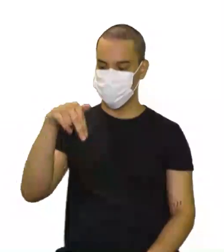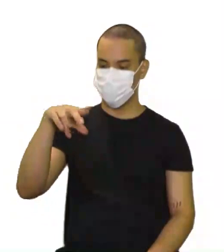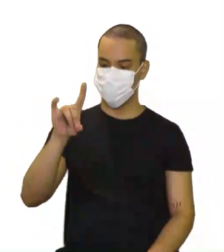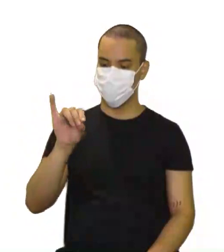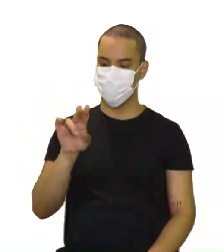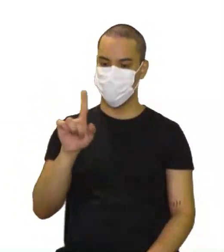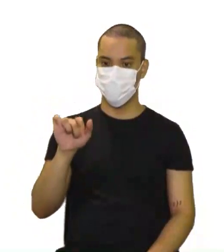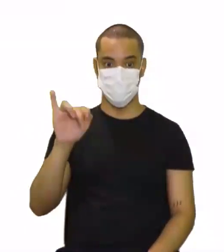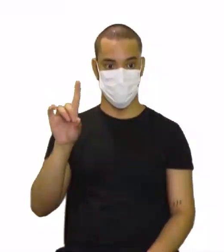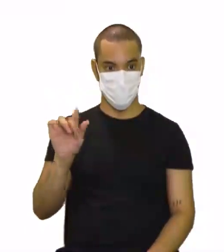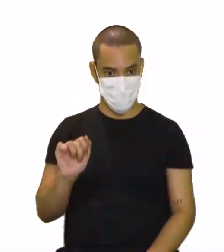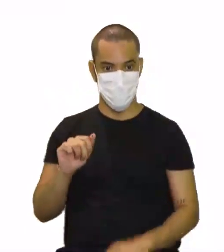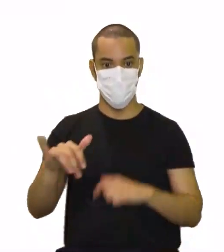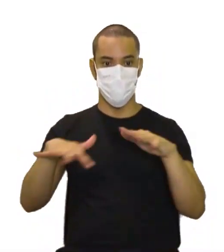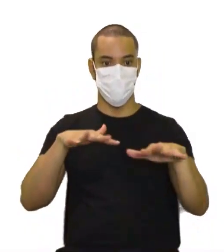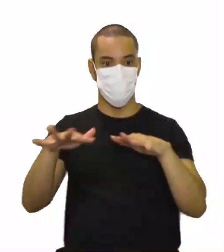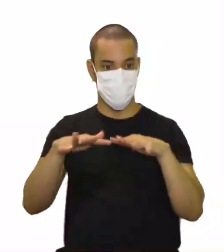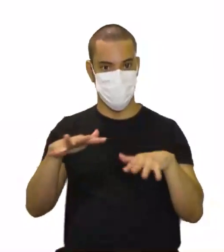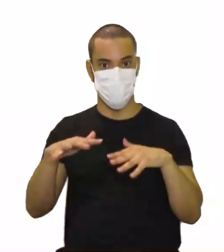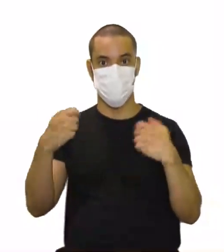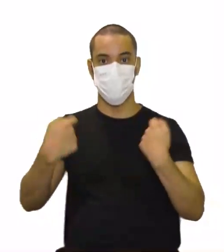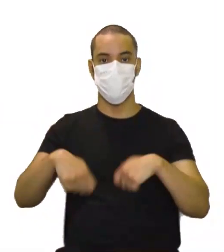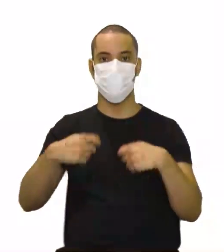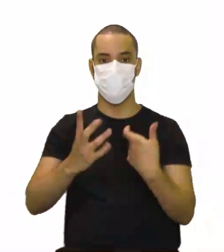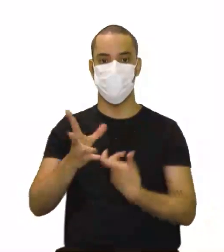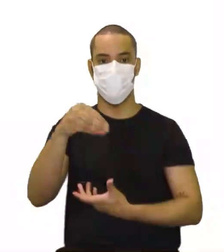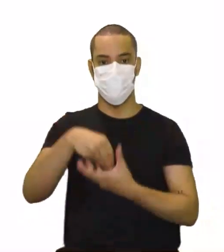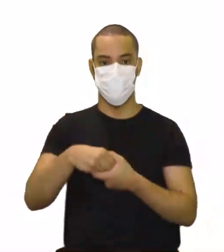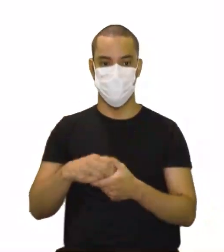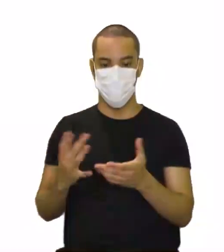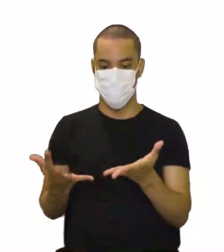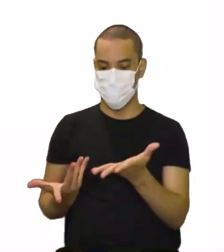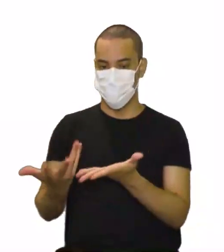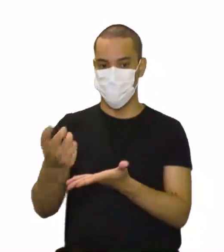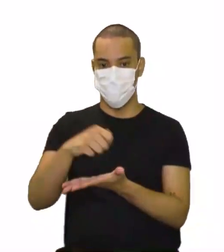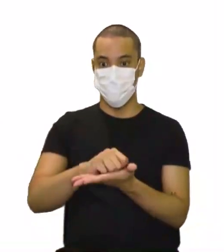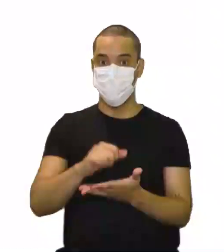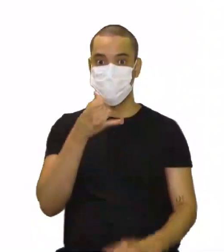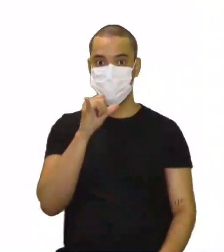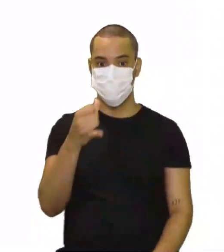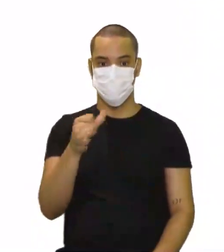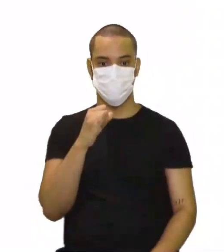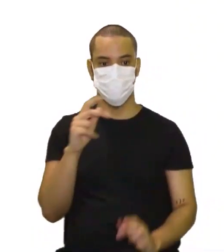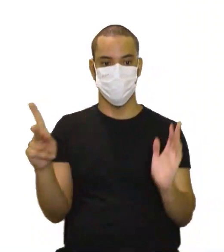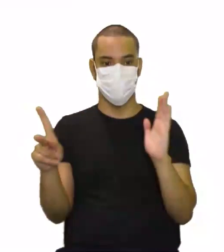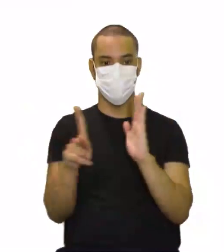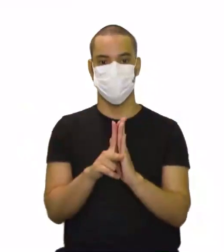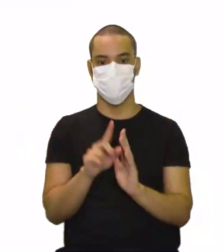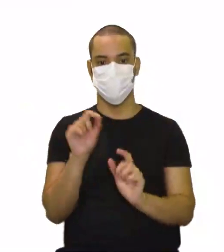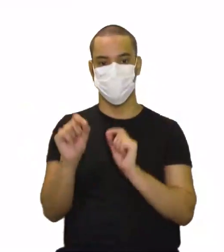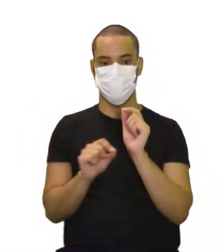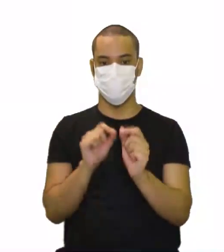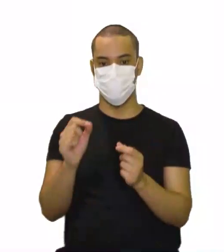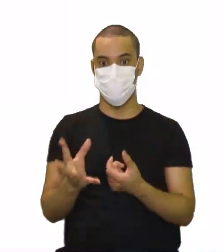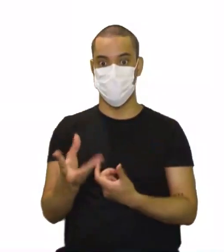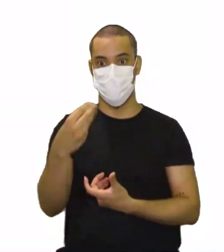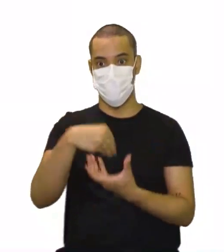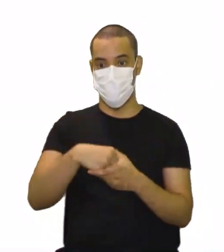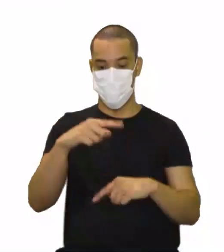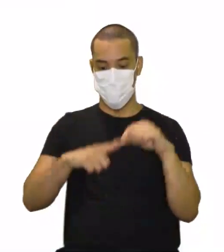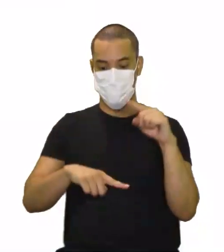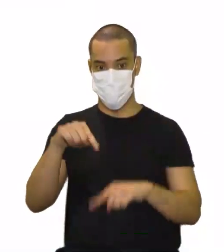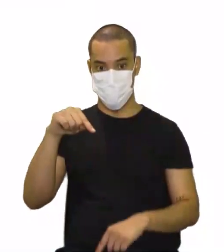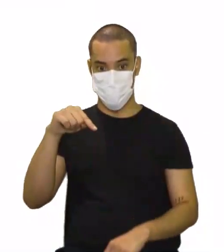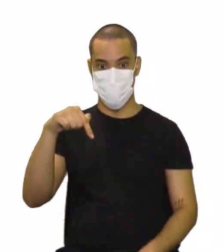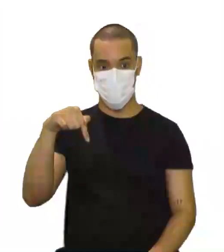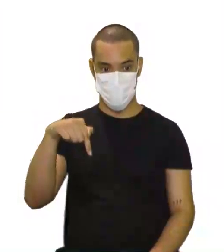A barra em movimento serve como acumulador de energia para os portadores de carga como